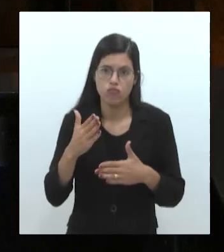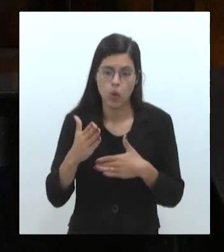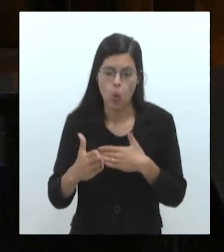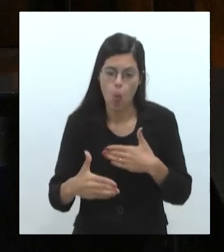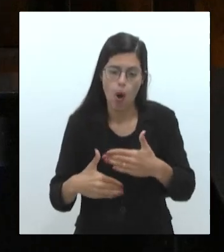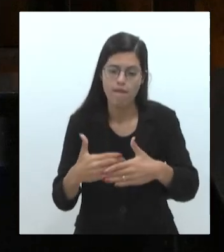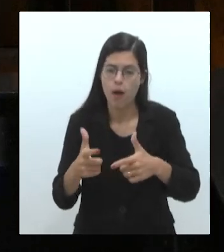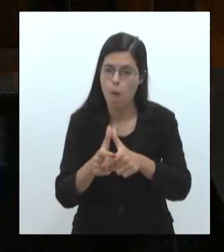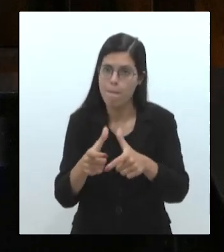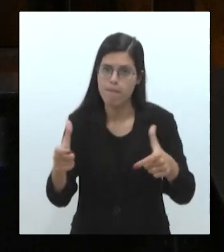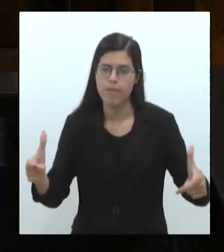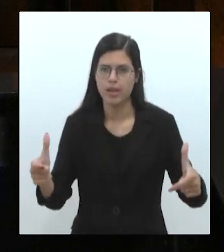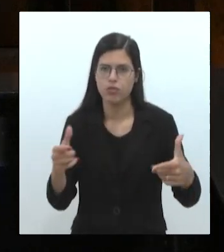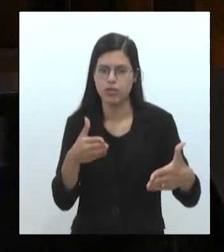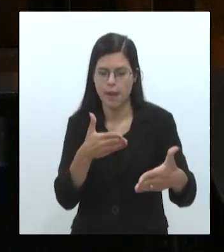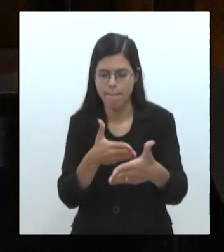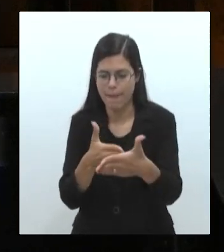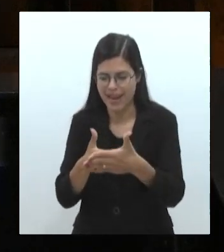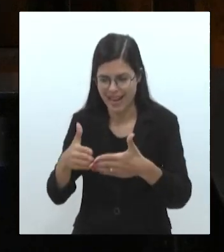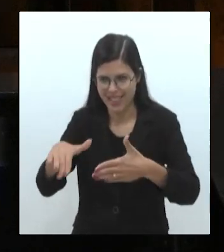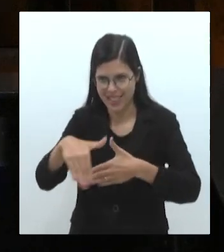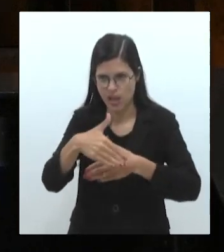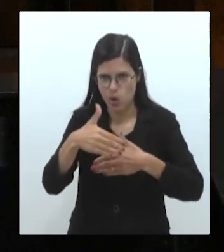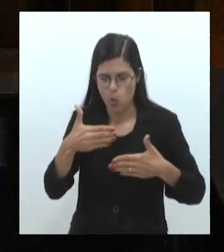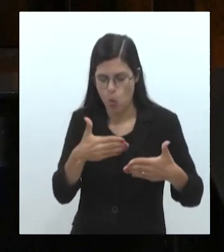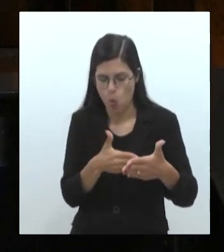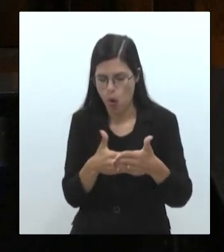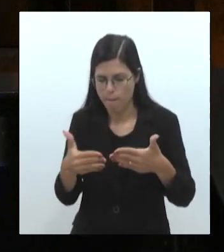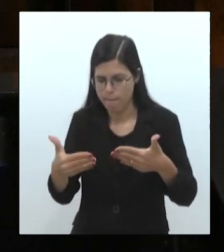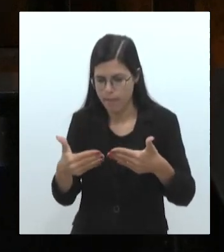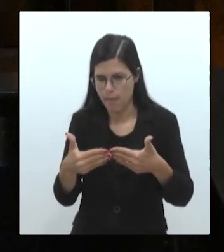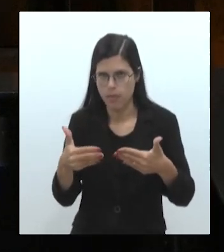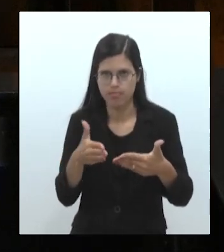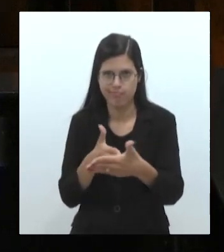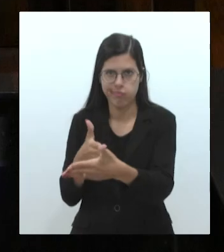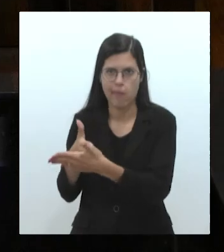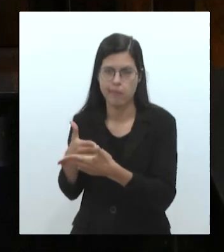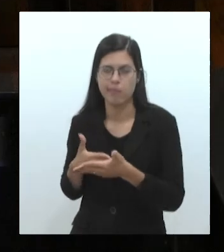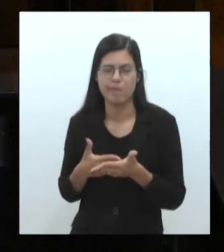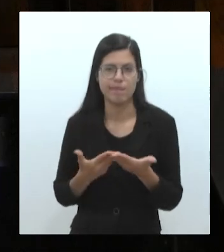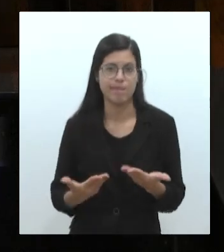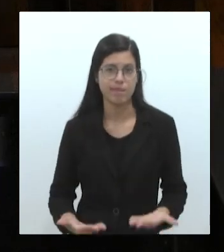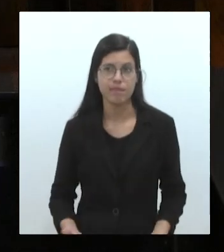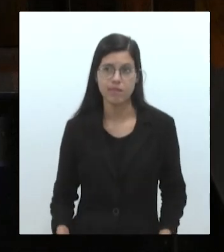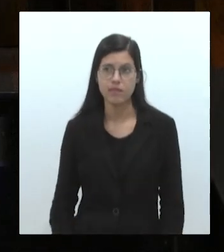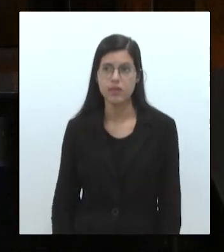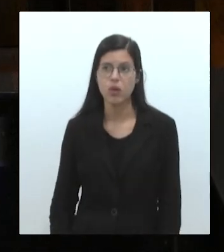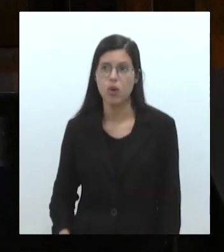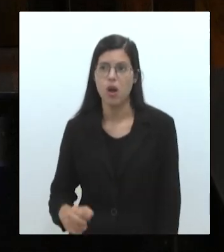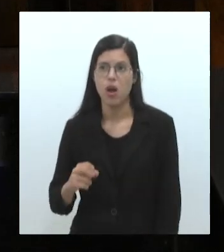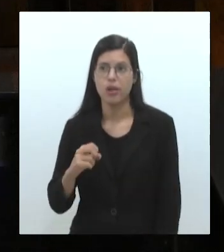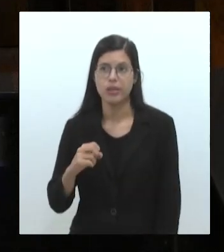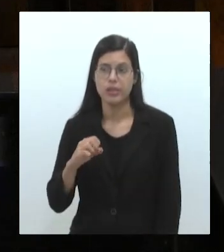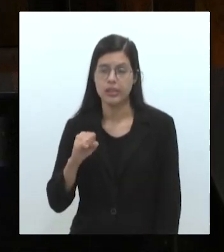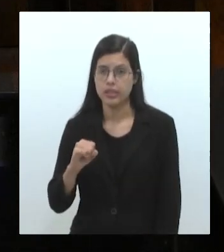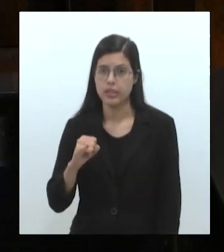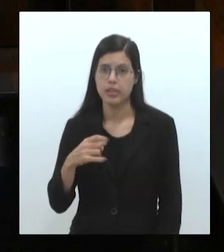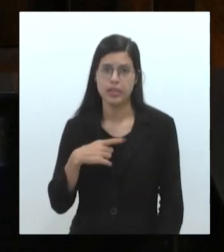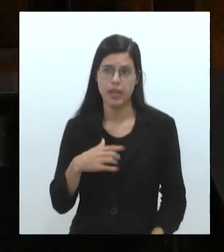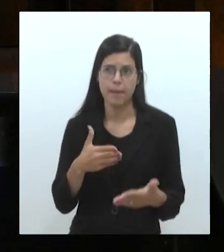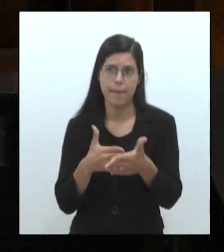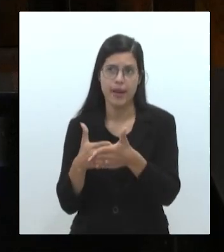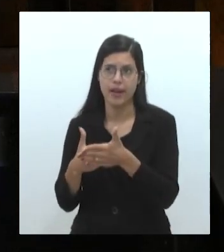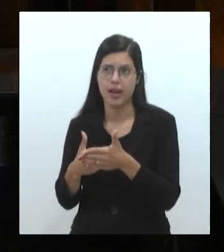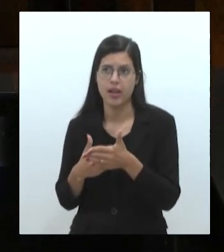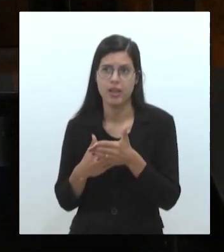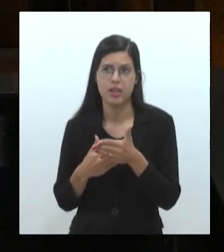Quando você tem um avanço das barricadas, até um batalhão de operações especiais ou numa operação da Polícia Civil com a CORE, ou enfim,